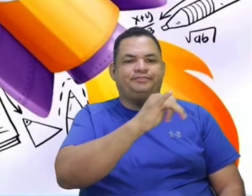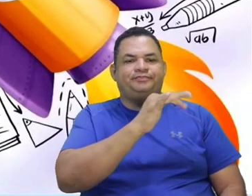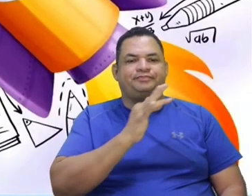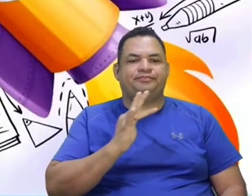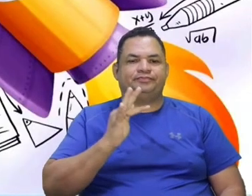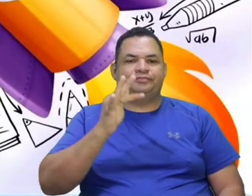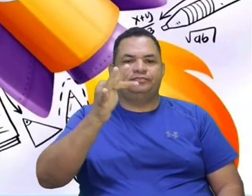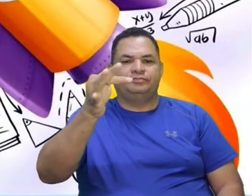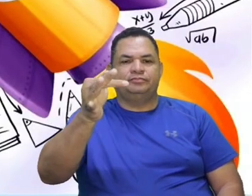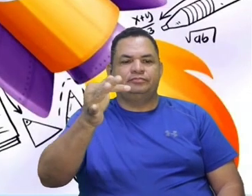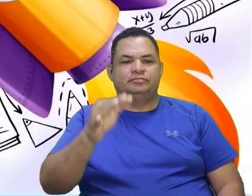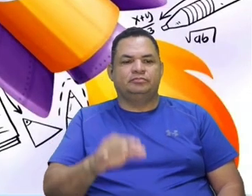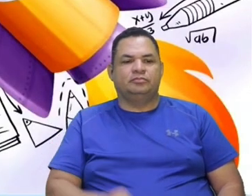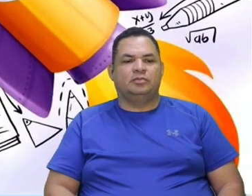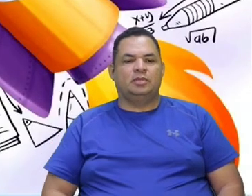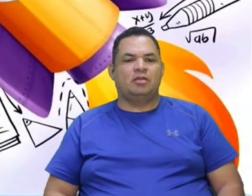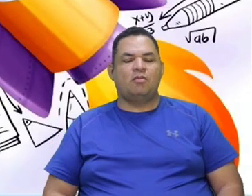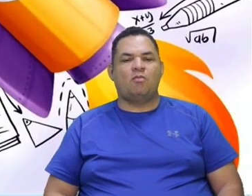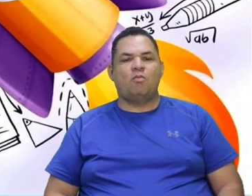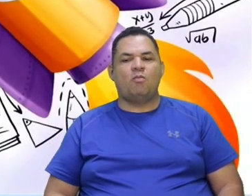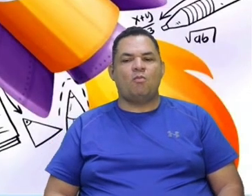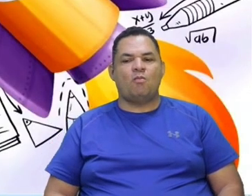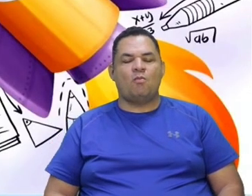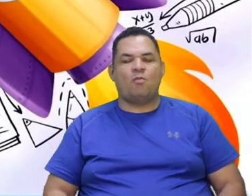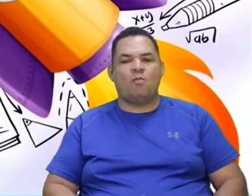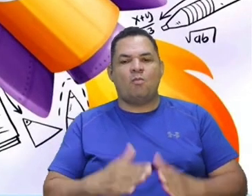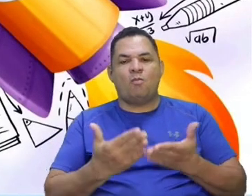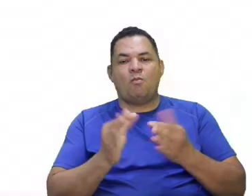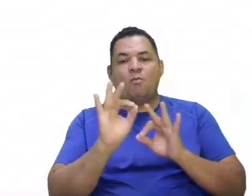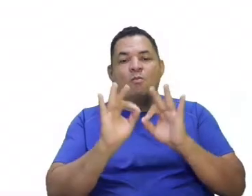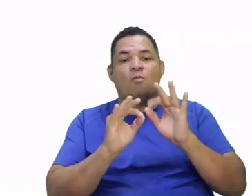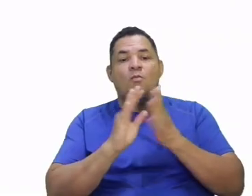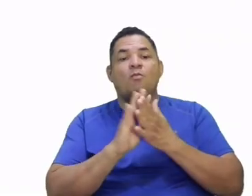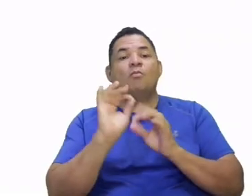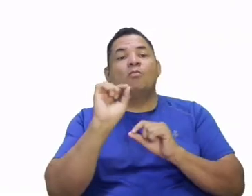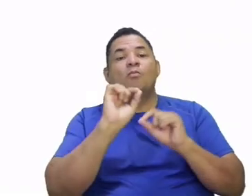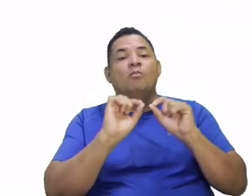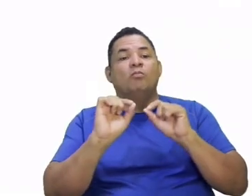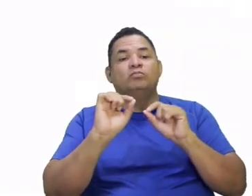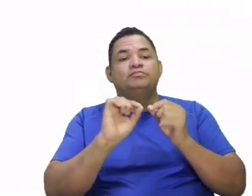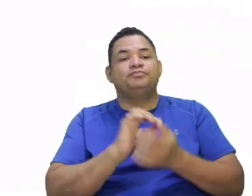de número 3, decolando para o futuro, que diz o seguinte.